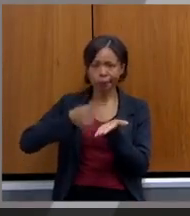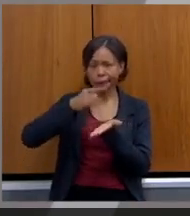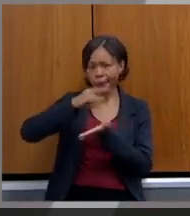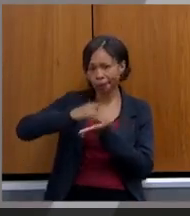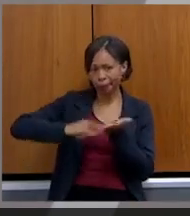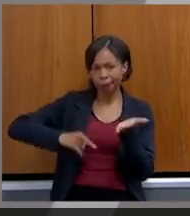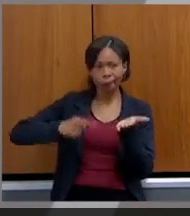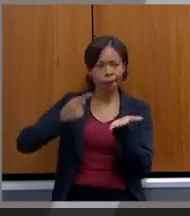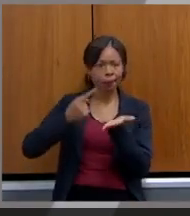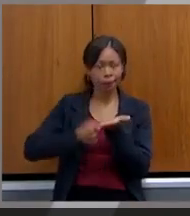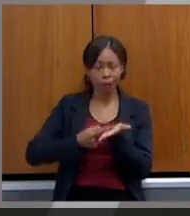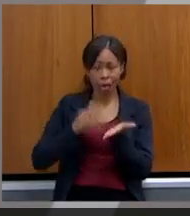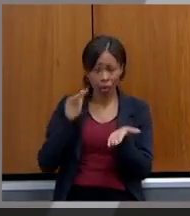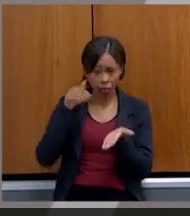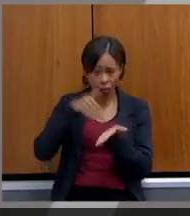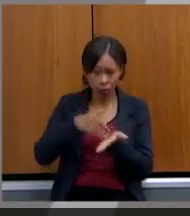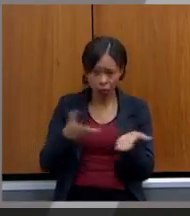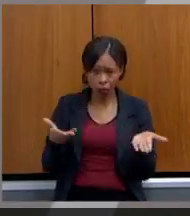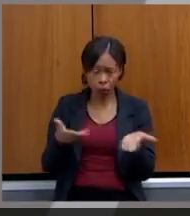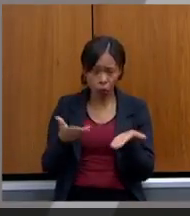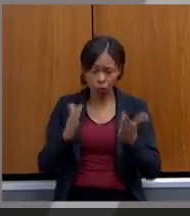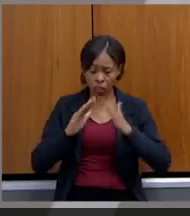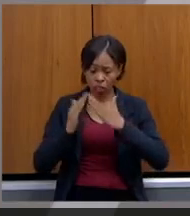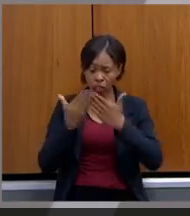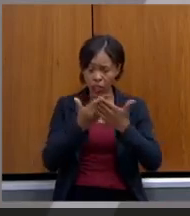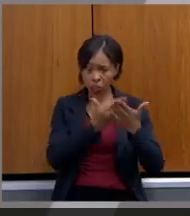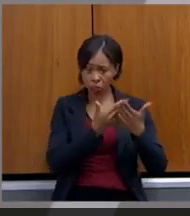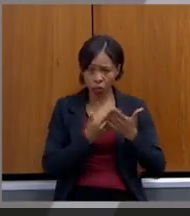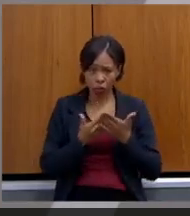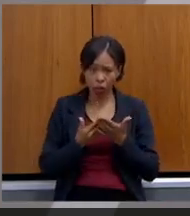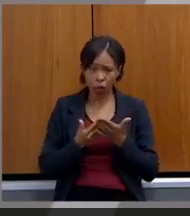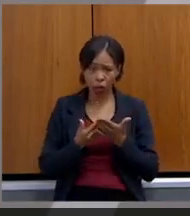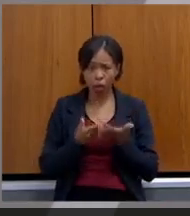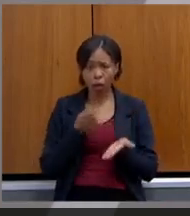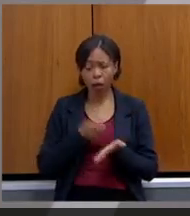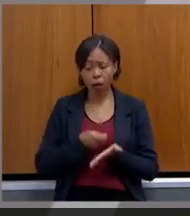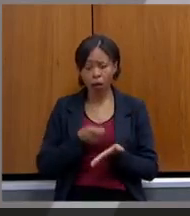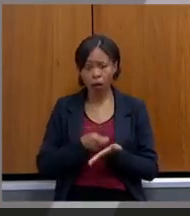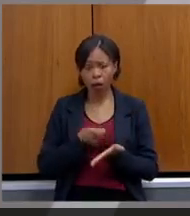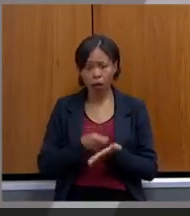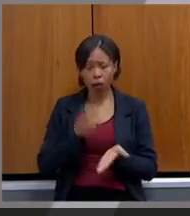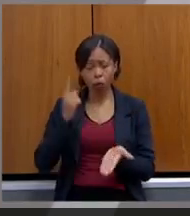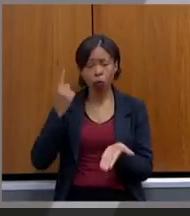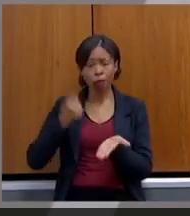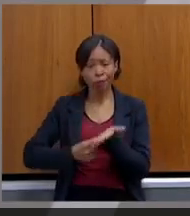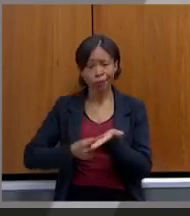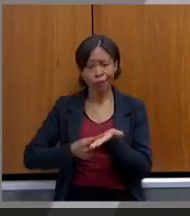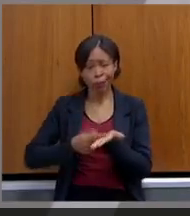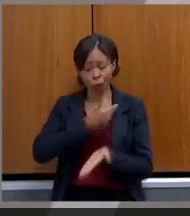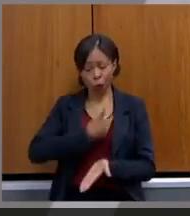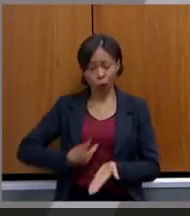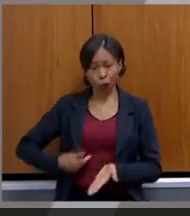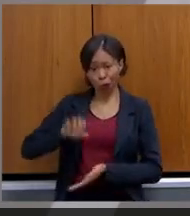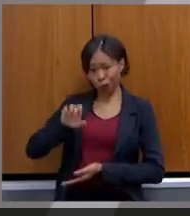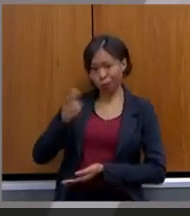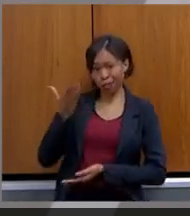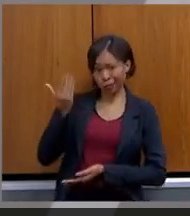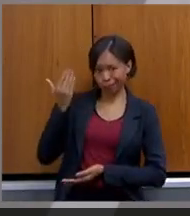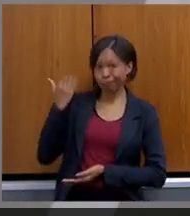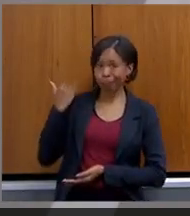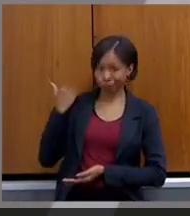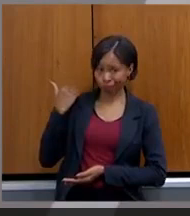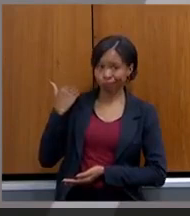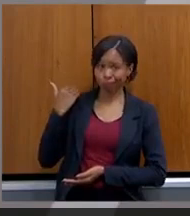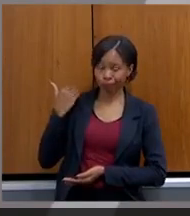muitas escolas ainda cobra aqui me compromisso do governo passado de forma que não tinha menor sentido